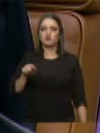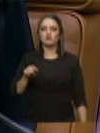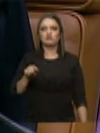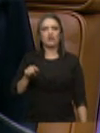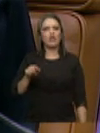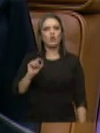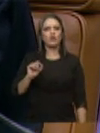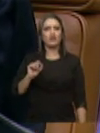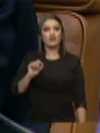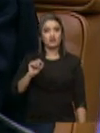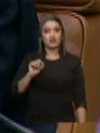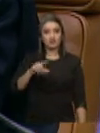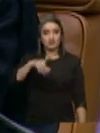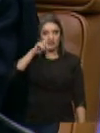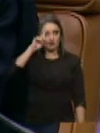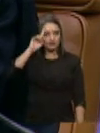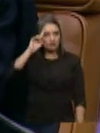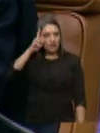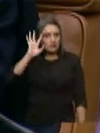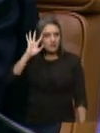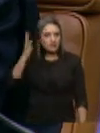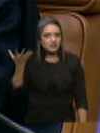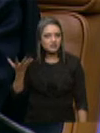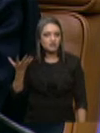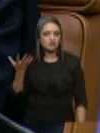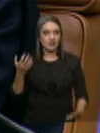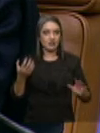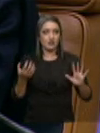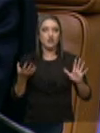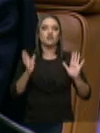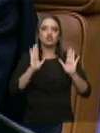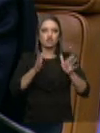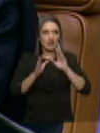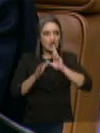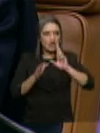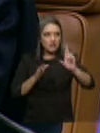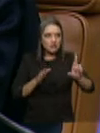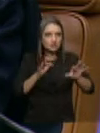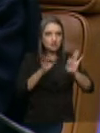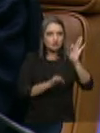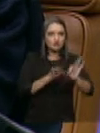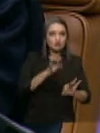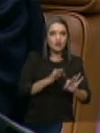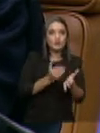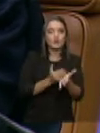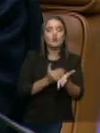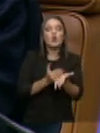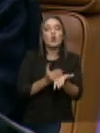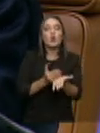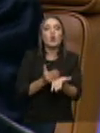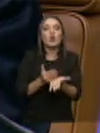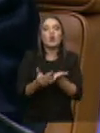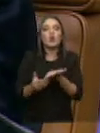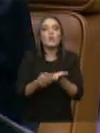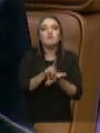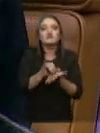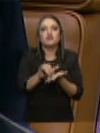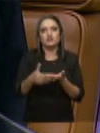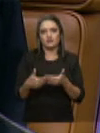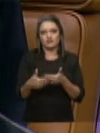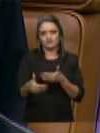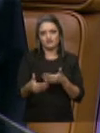os efeitos de uma decisão se produzirão em momento diverso daquele que naturalmente deveria produzir. E